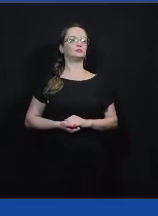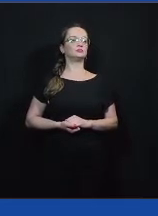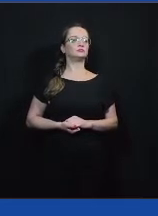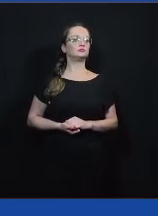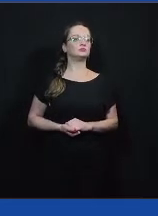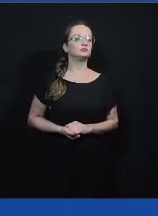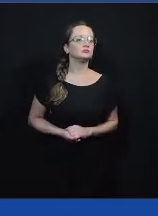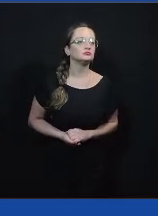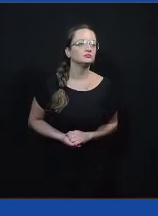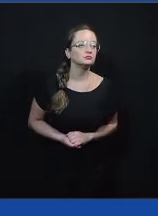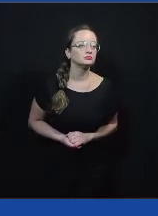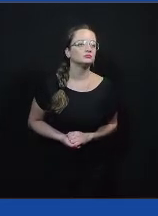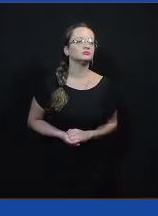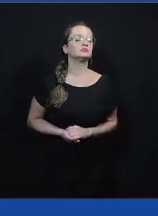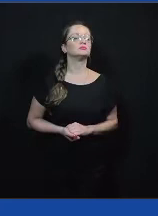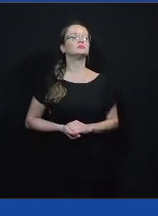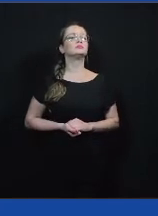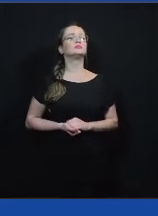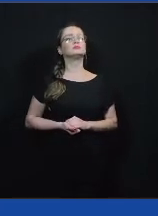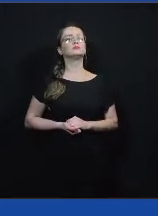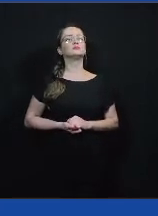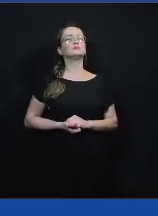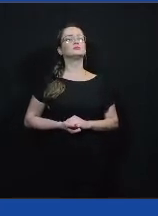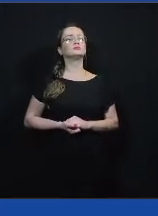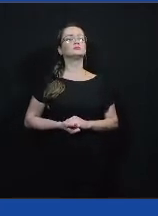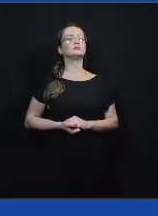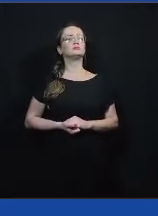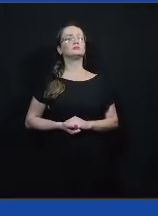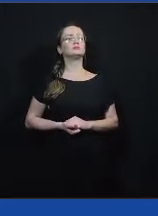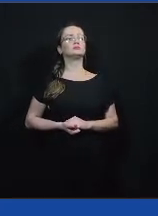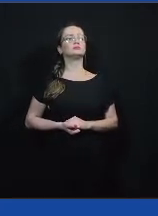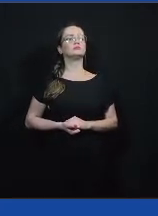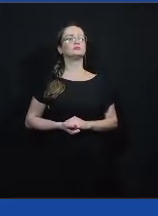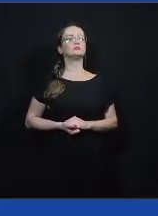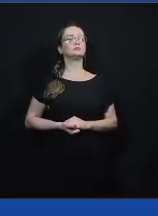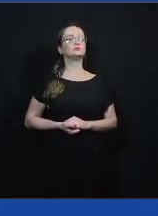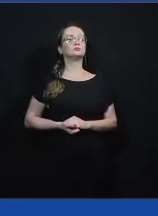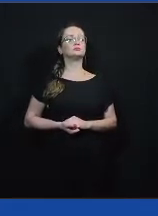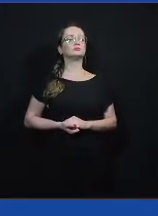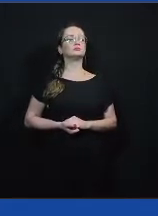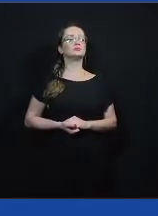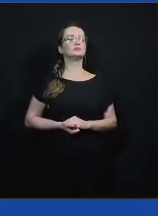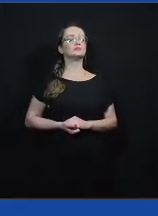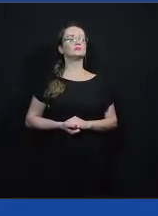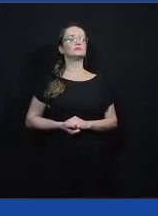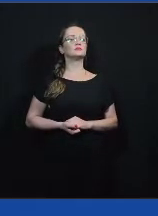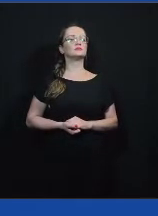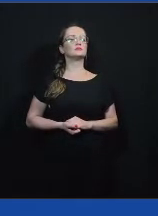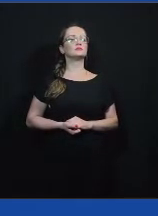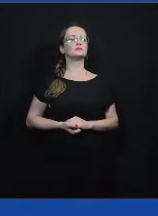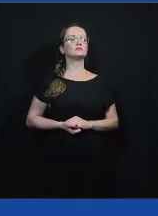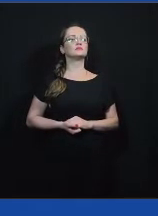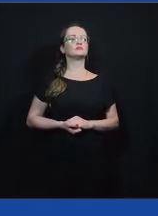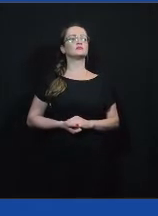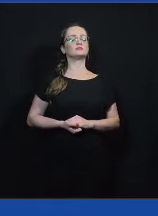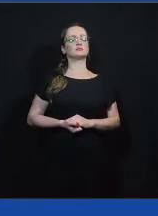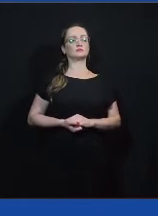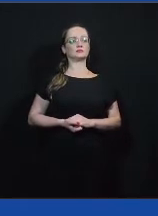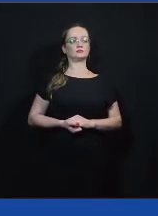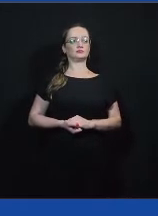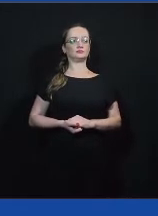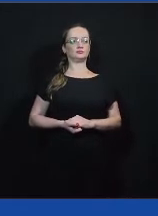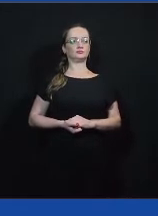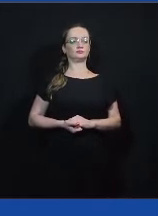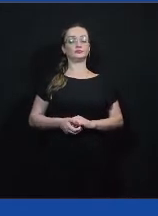e colocar na UTI então aqui Patrícia Quina também o pino na de beleza vamo lá e para o nosso